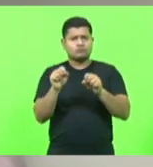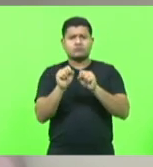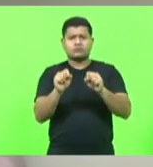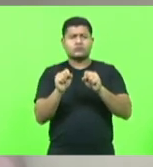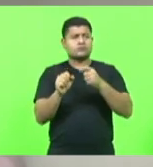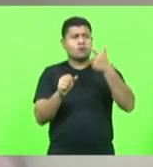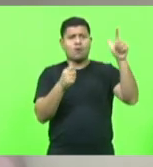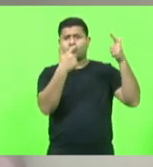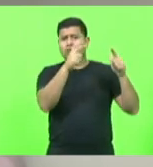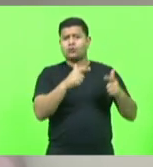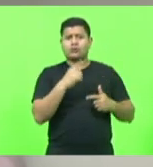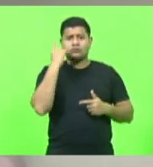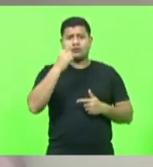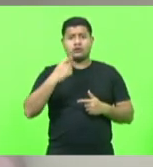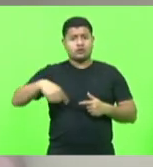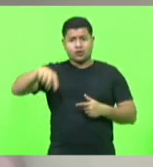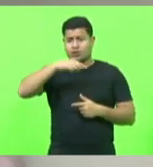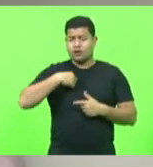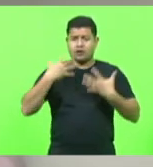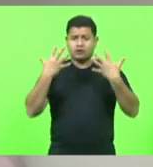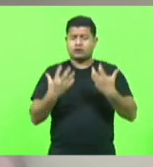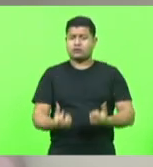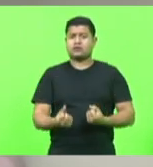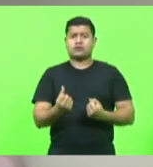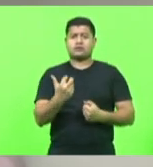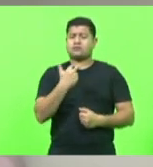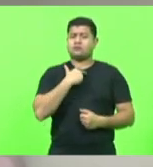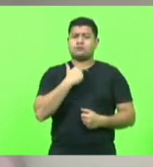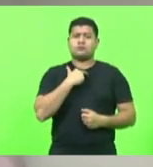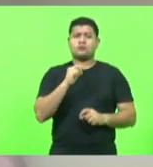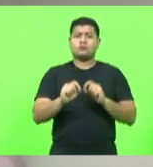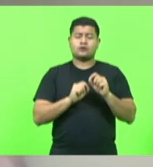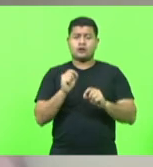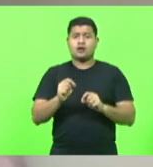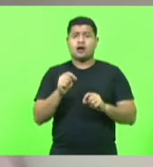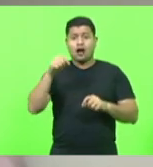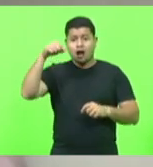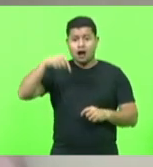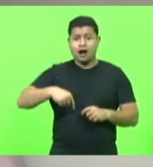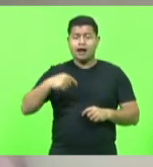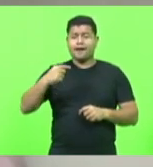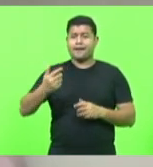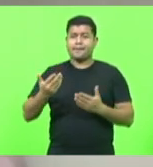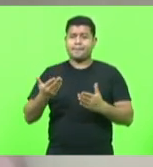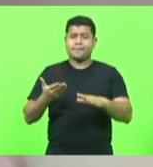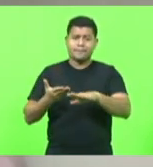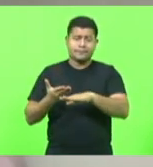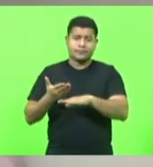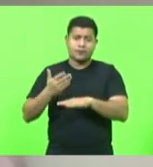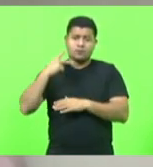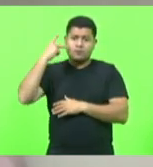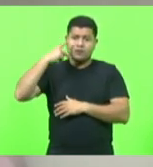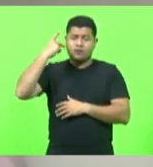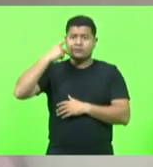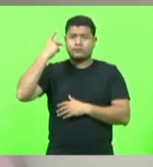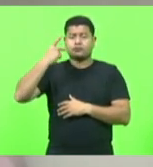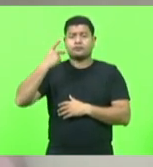Nós não podemos permitir que o parlamento, as funções de um parlamento,